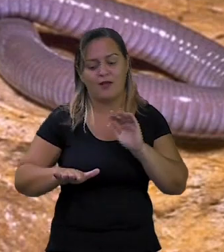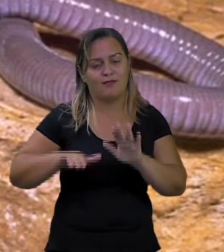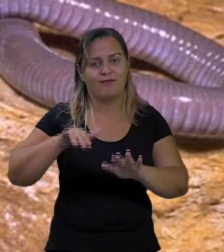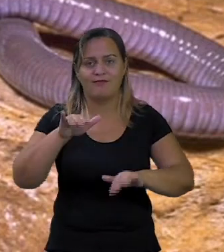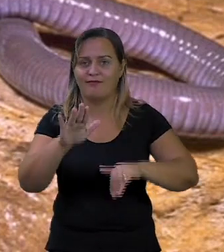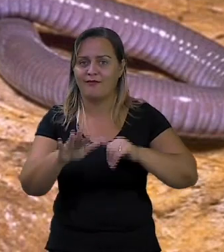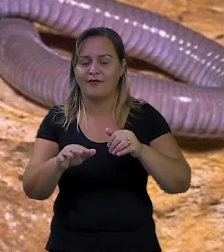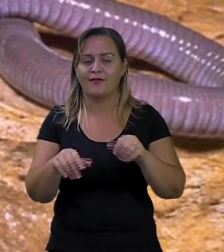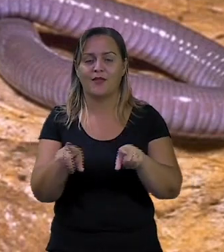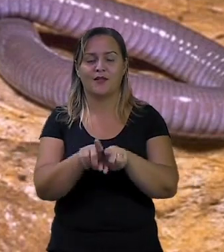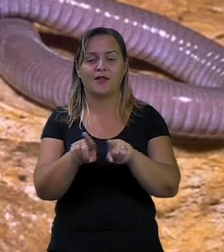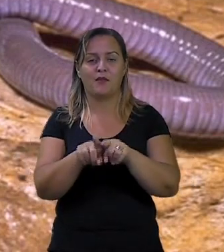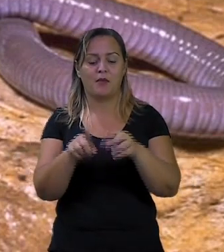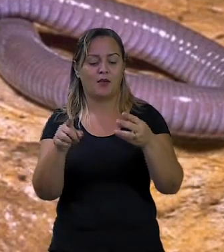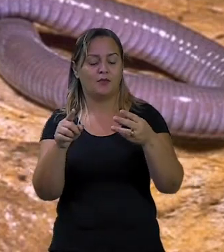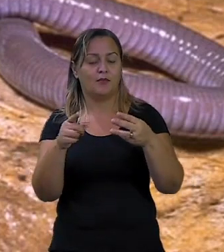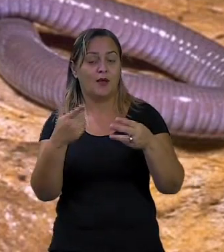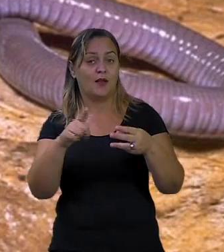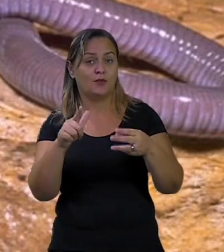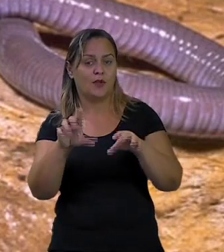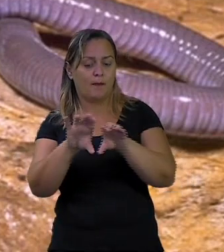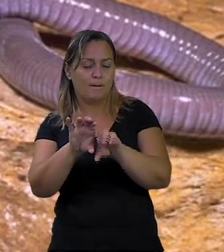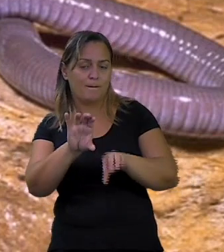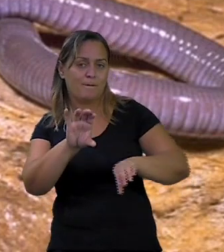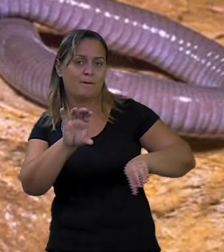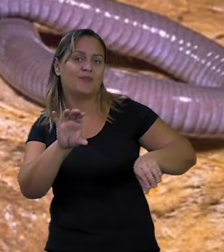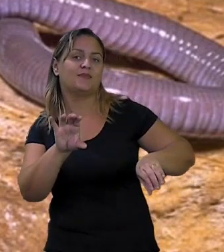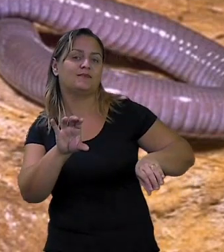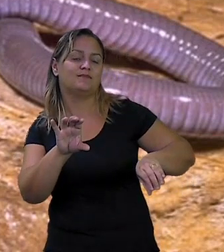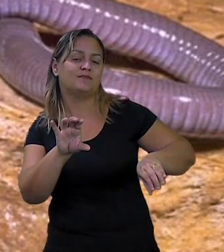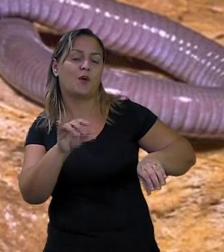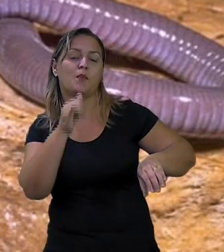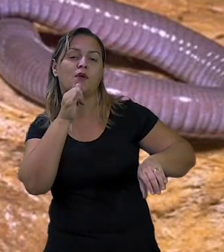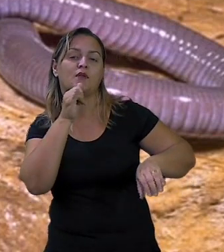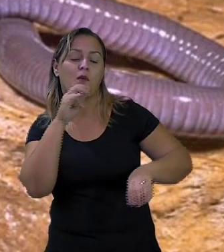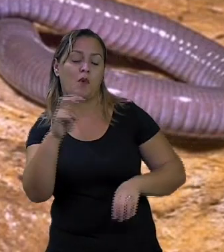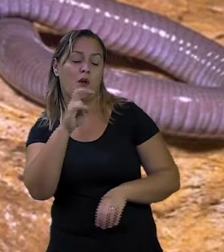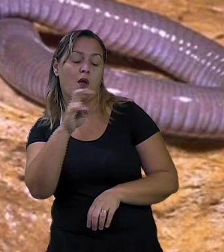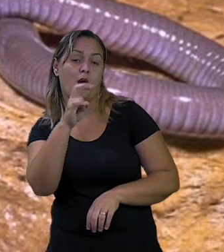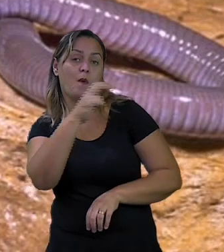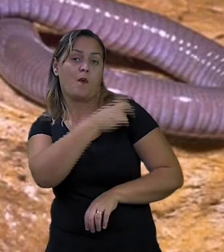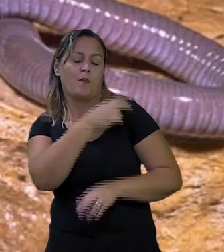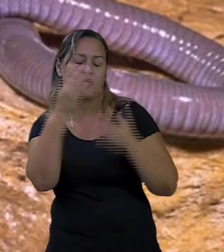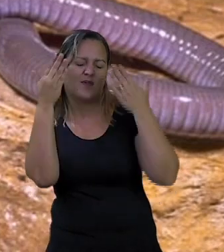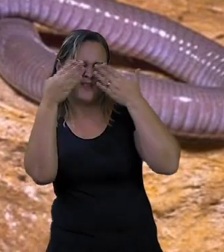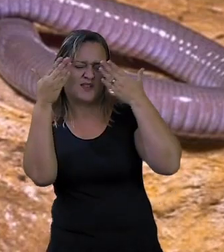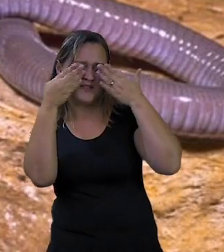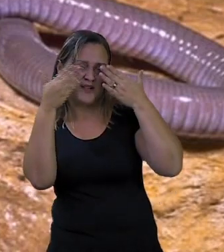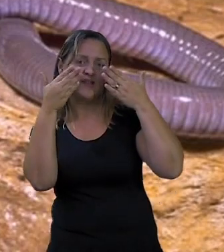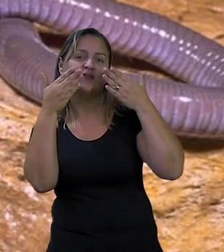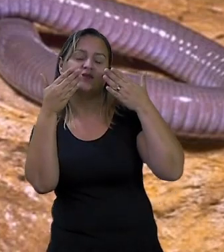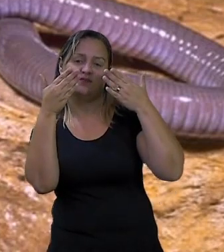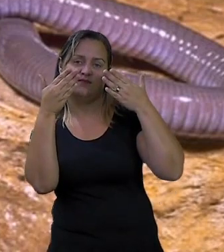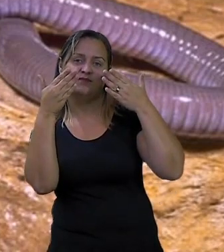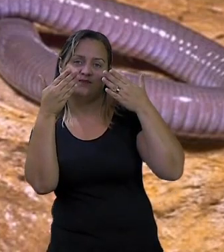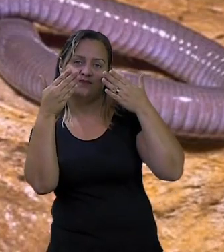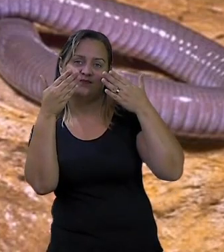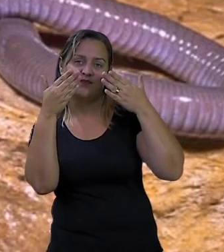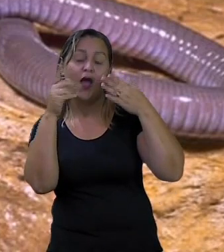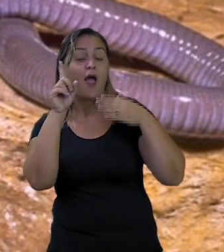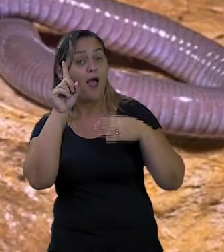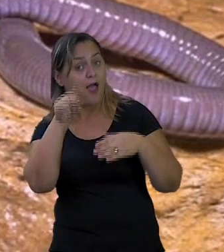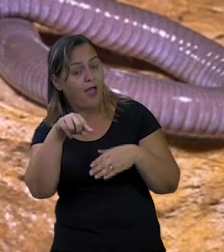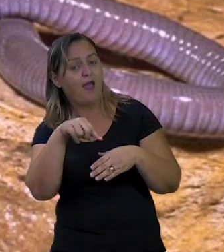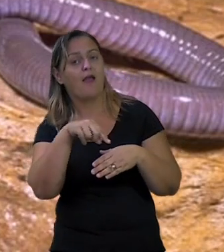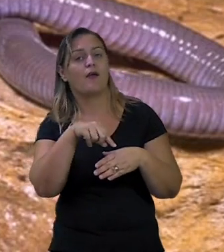E aí nós temos como representantes da cobra cega ou a Cecília Como era chamada de um modo